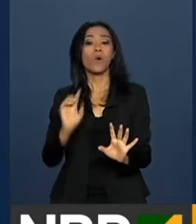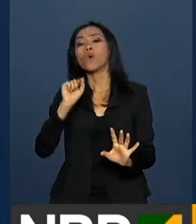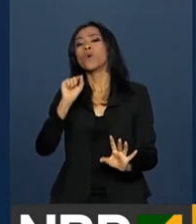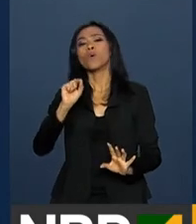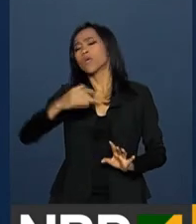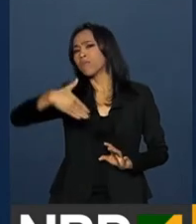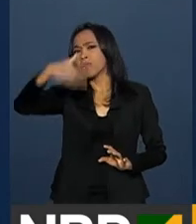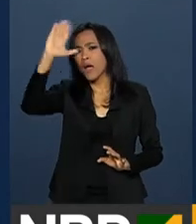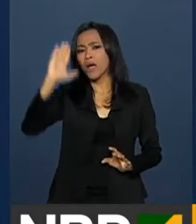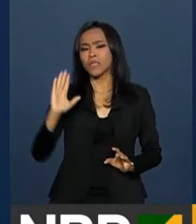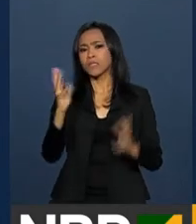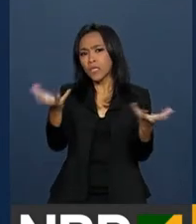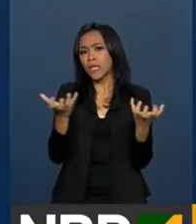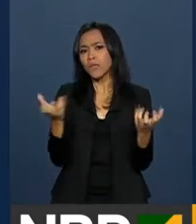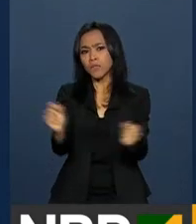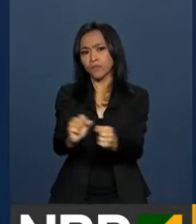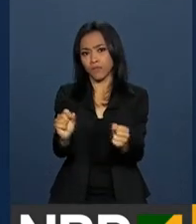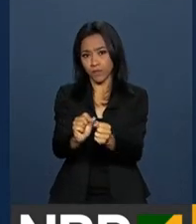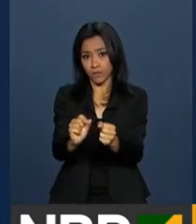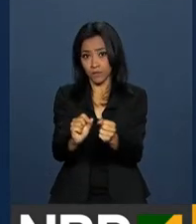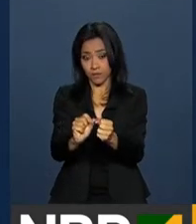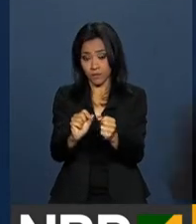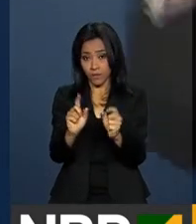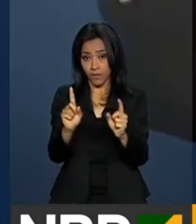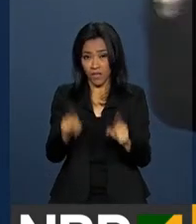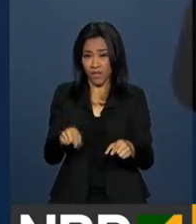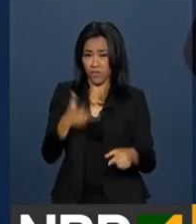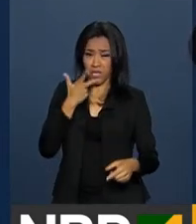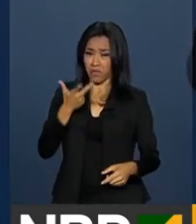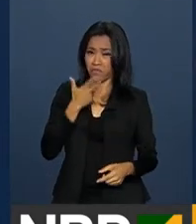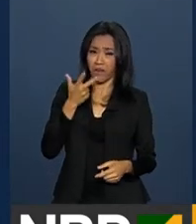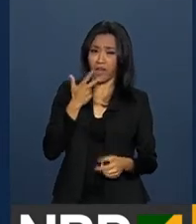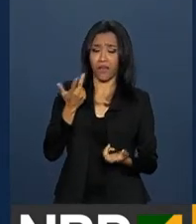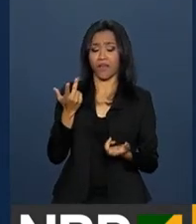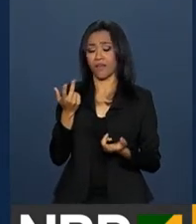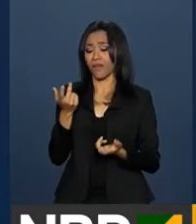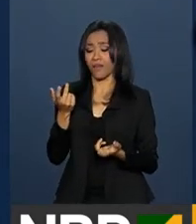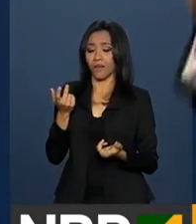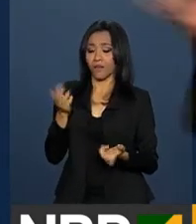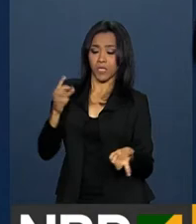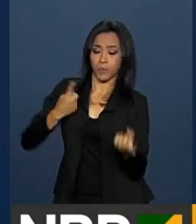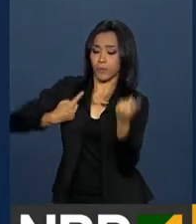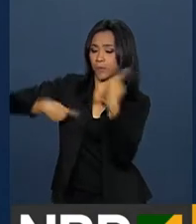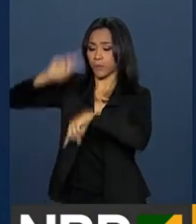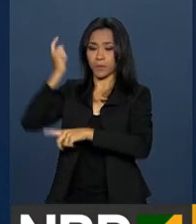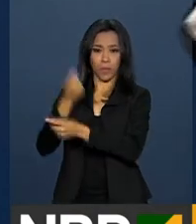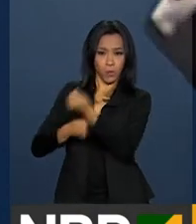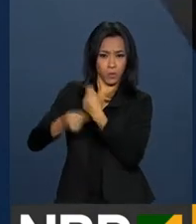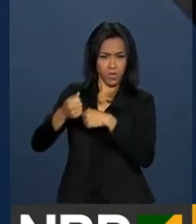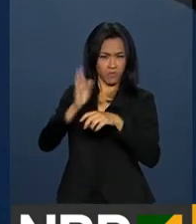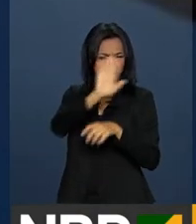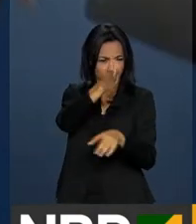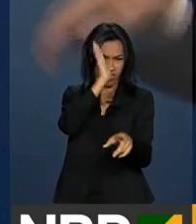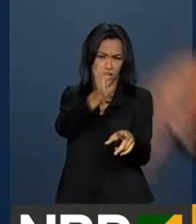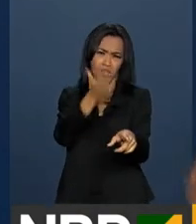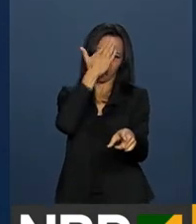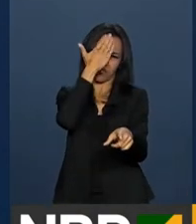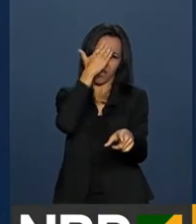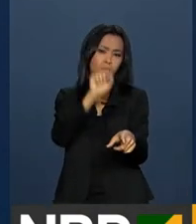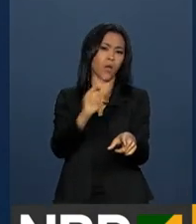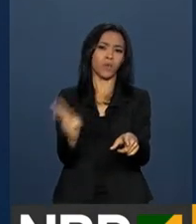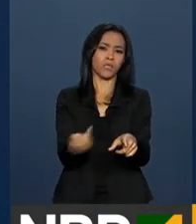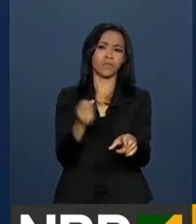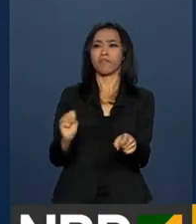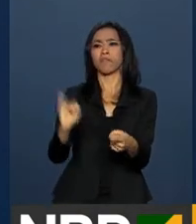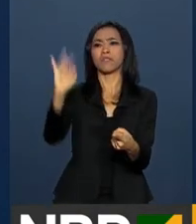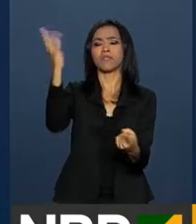mais queremos fazer, não é? Não quero falar aqui do crescimento da economia, vocês todos sabem o que aconteceu com a inflação, o